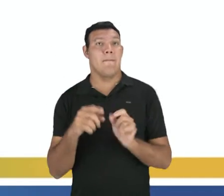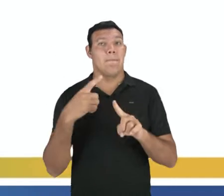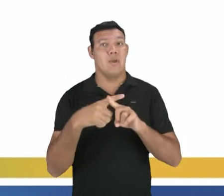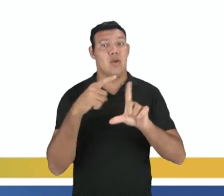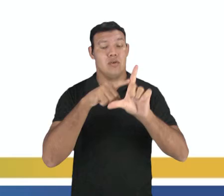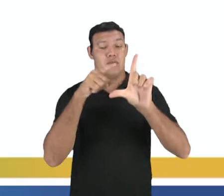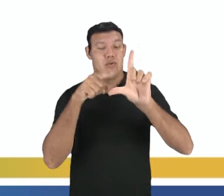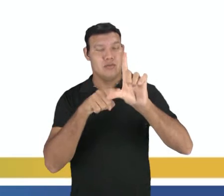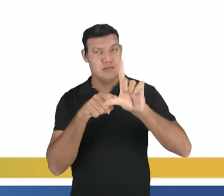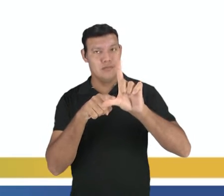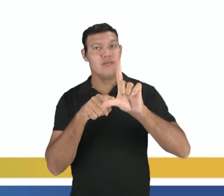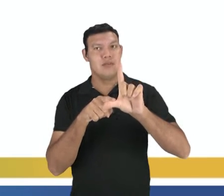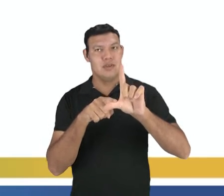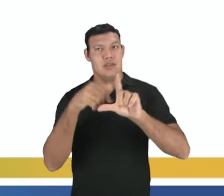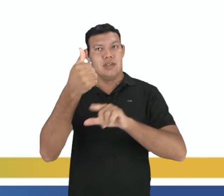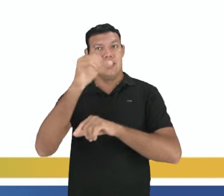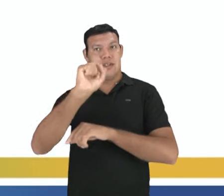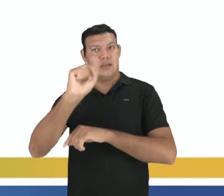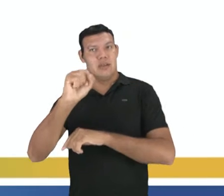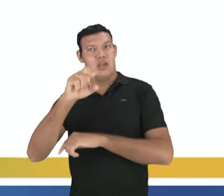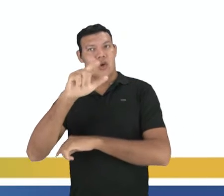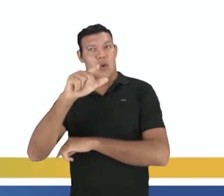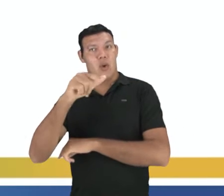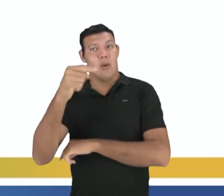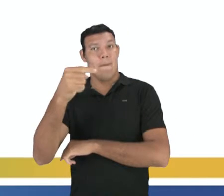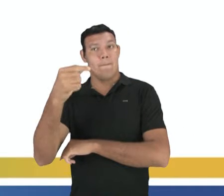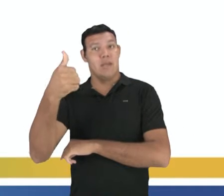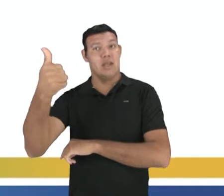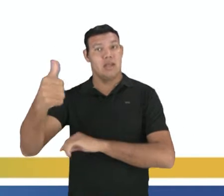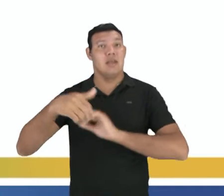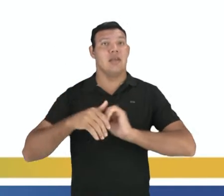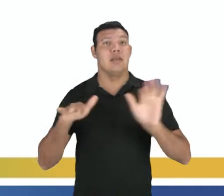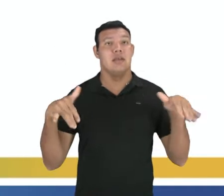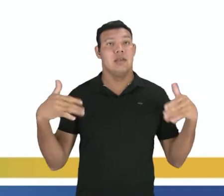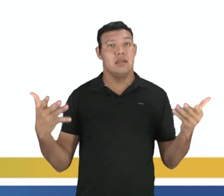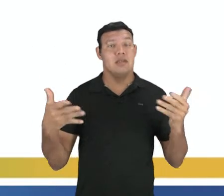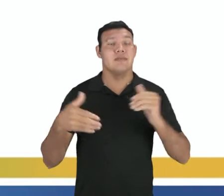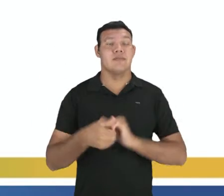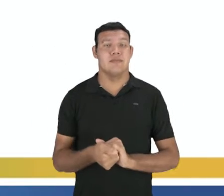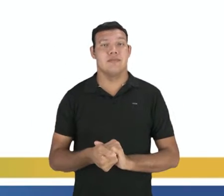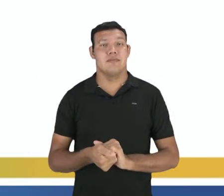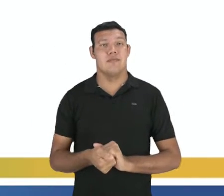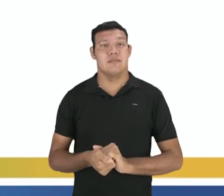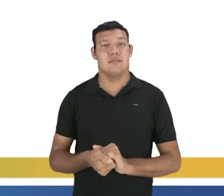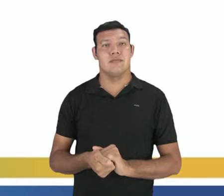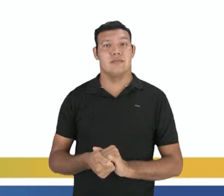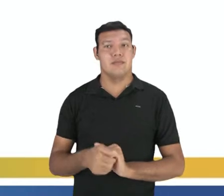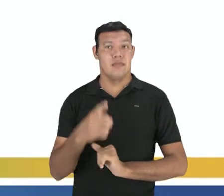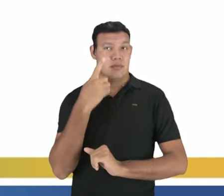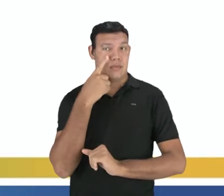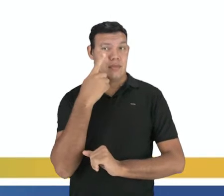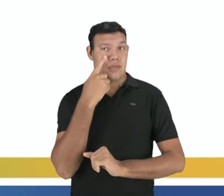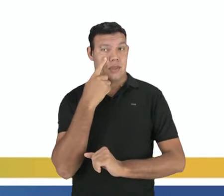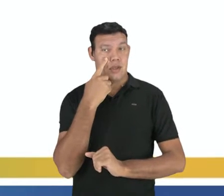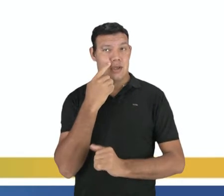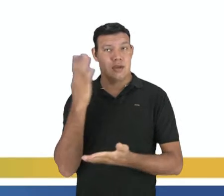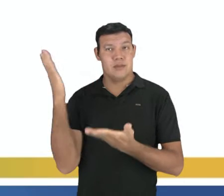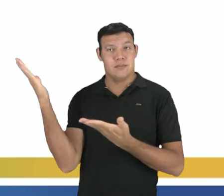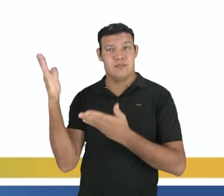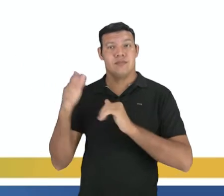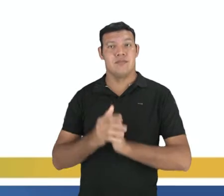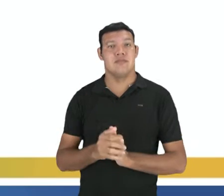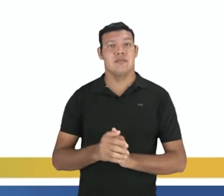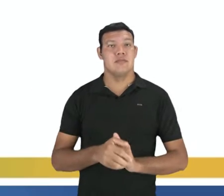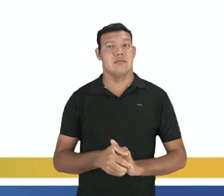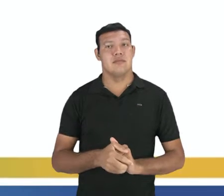do ângulo vai ser menos um e a terceira situação é quando a força é perpendicular ao deslocamento nesse caso você